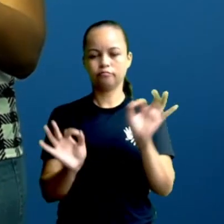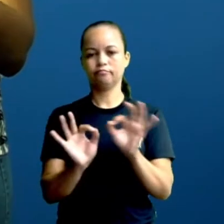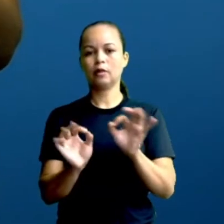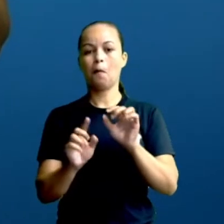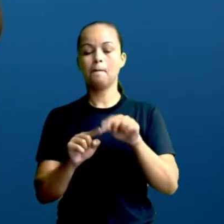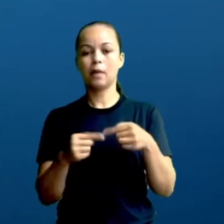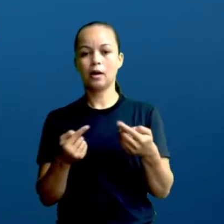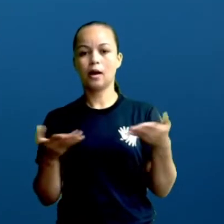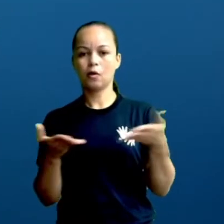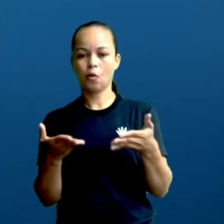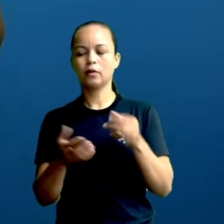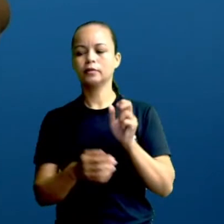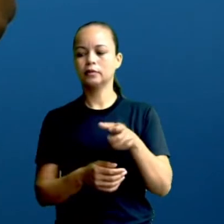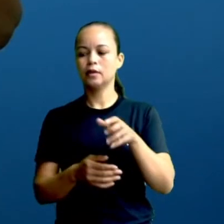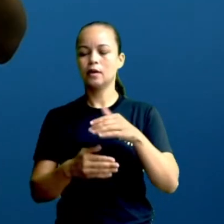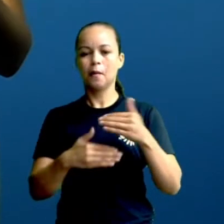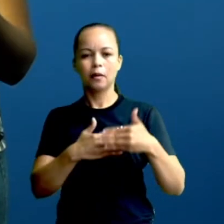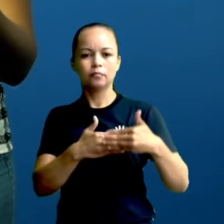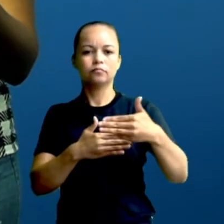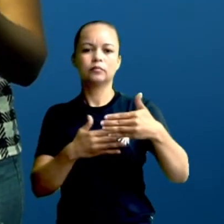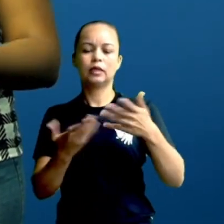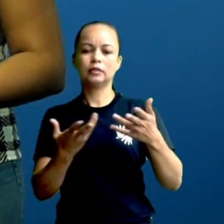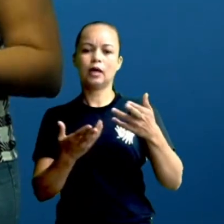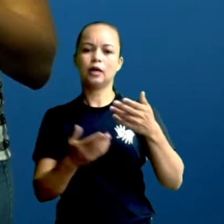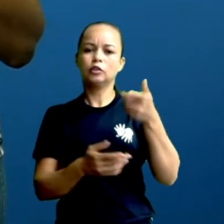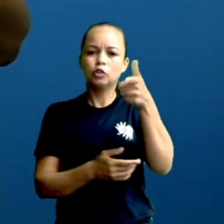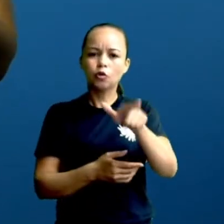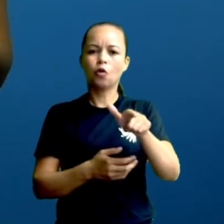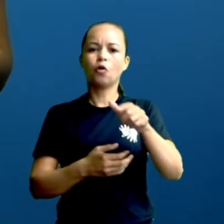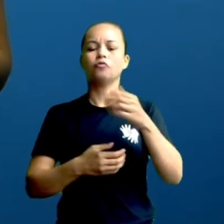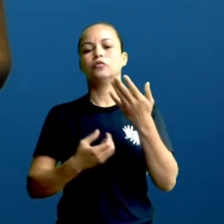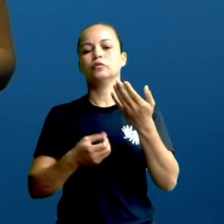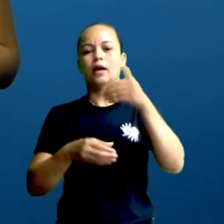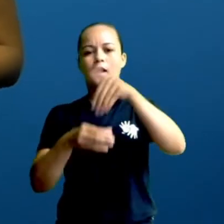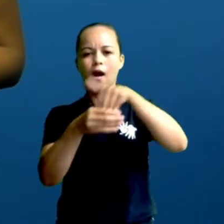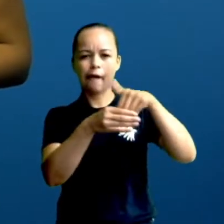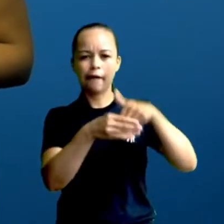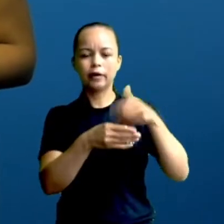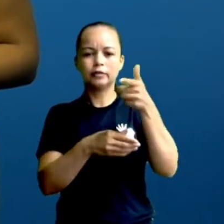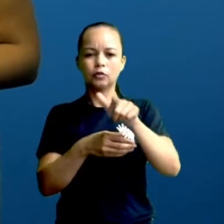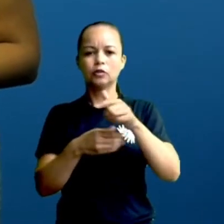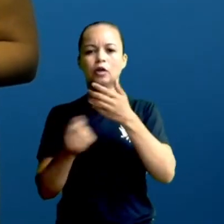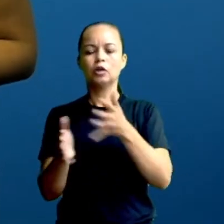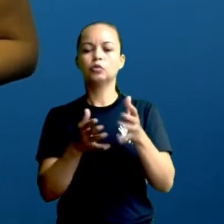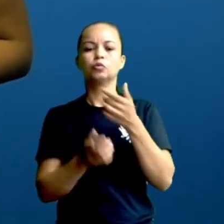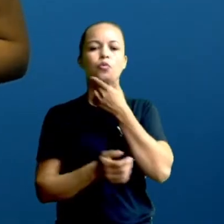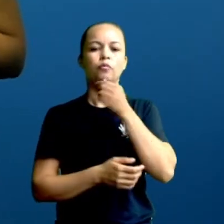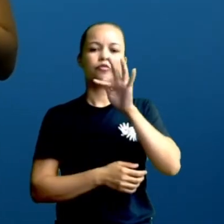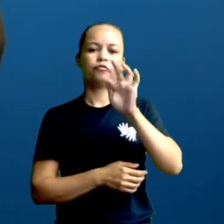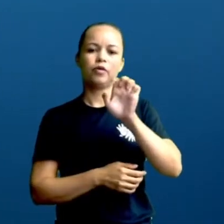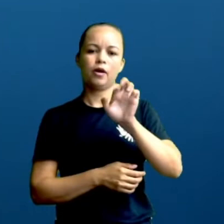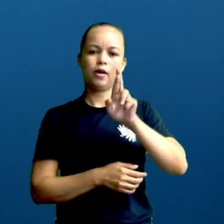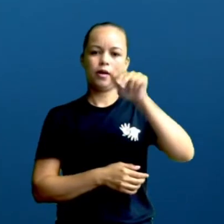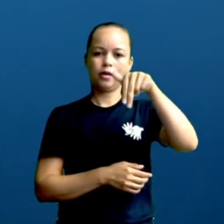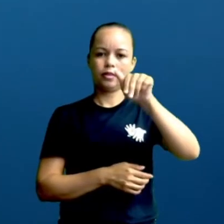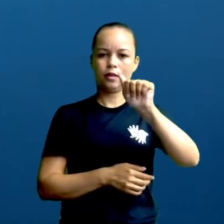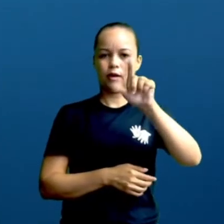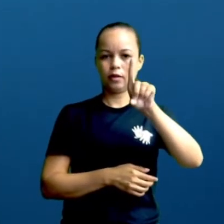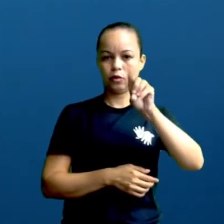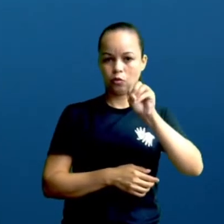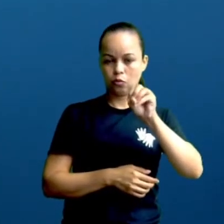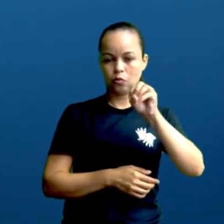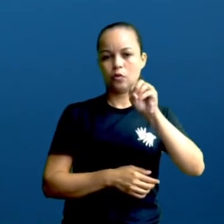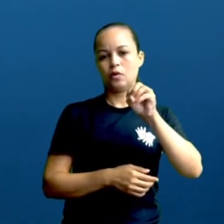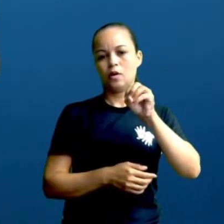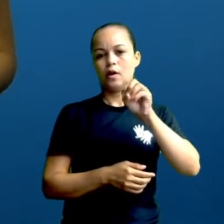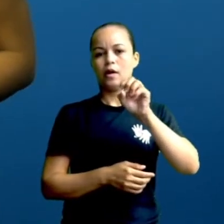na frente que essa questão da reeleição ela se deu com a eleição de Fernando Henrique Cardoso, né? Que foi o